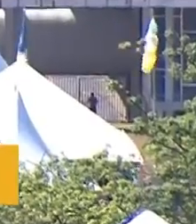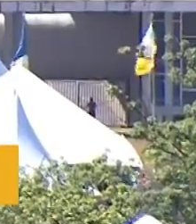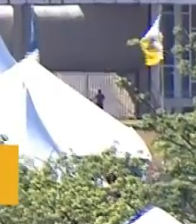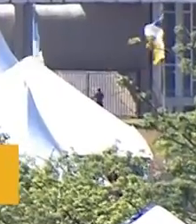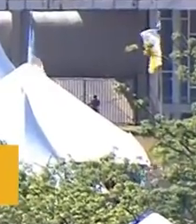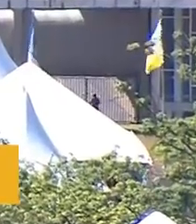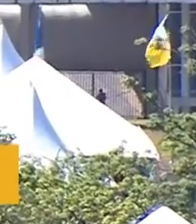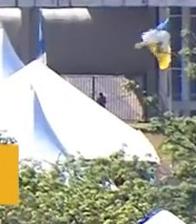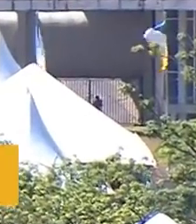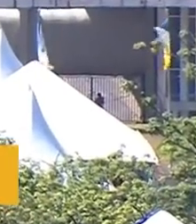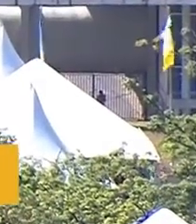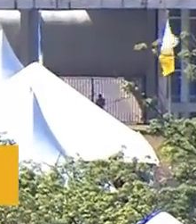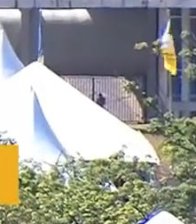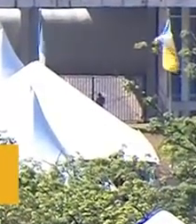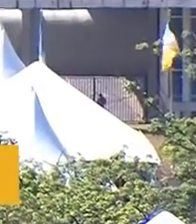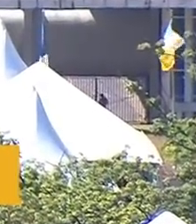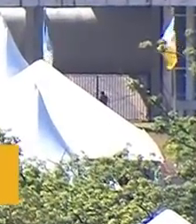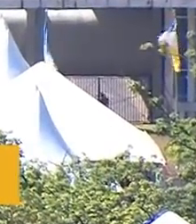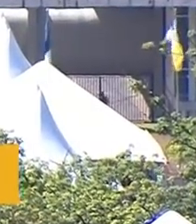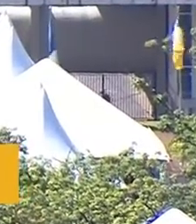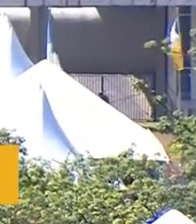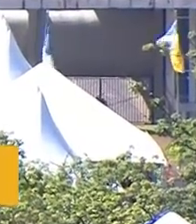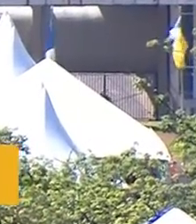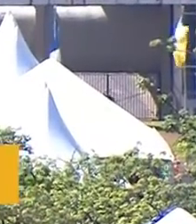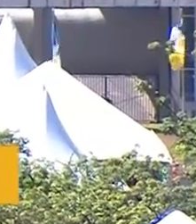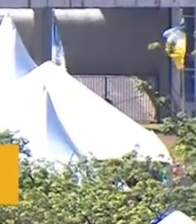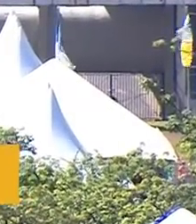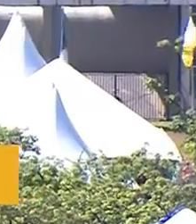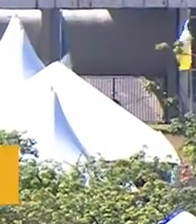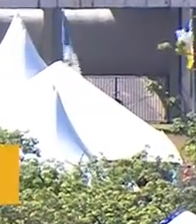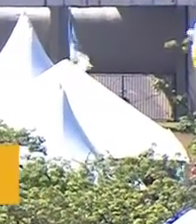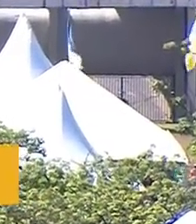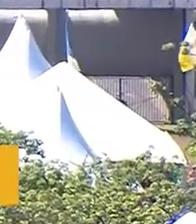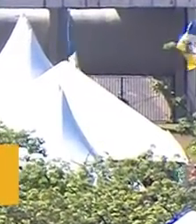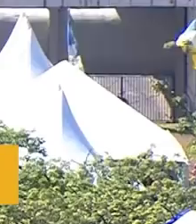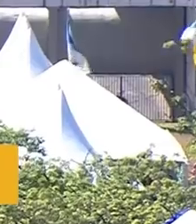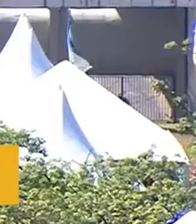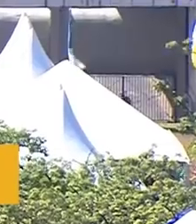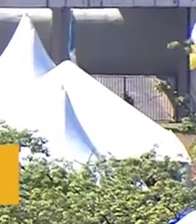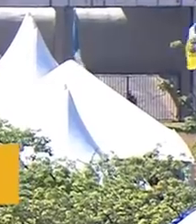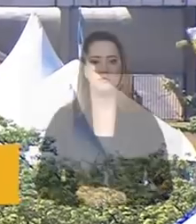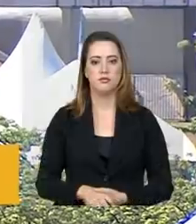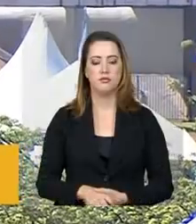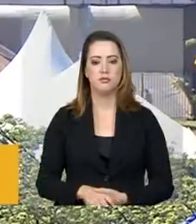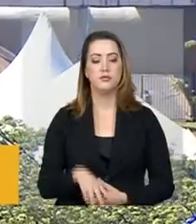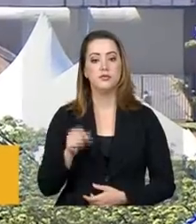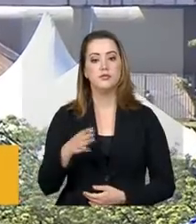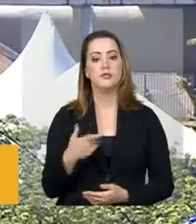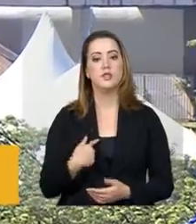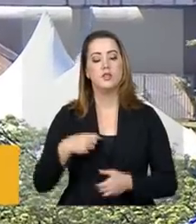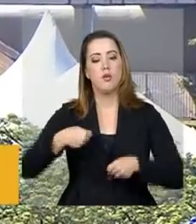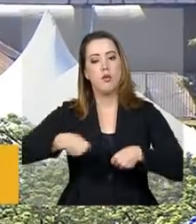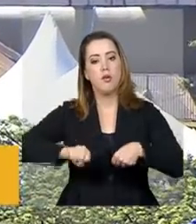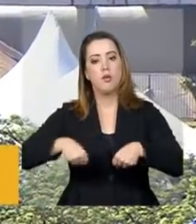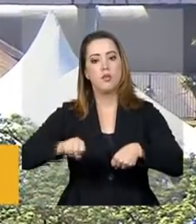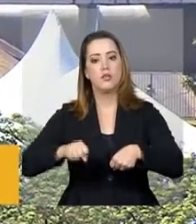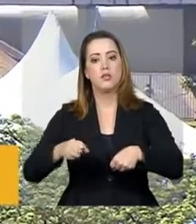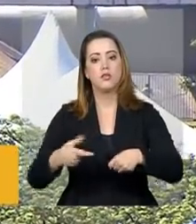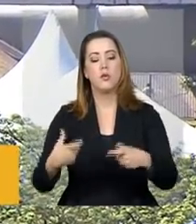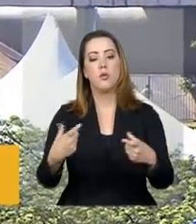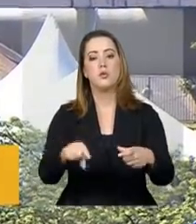Vai ter a formação da pirâmide, né? Como é que isso procede agora? Lá vem, então, a moto bem no centro,